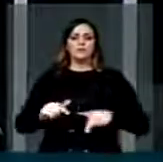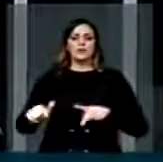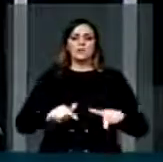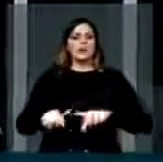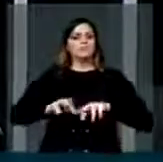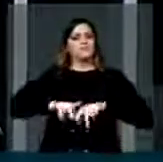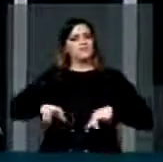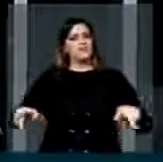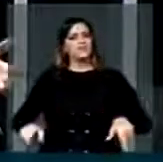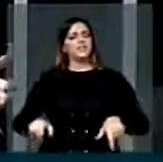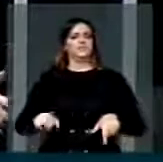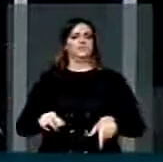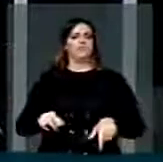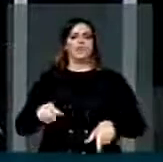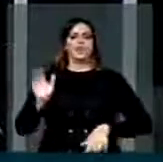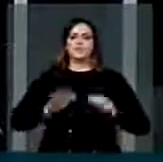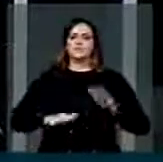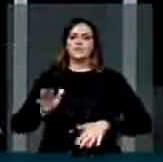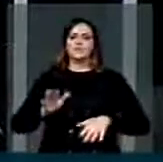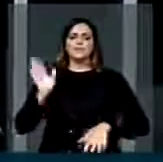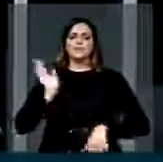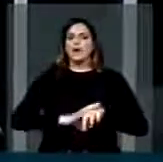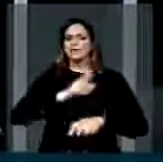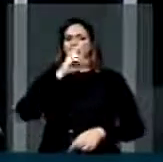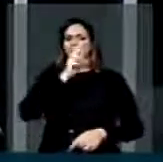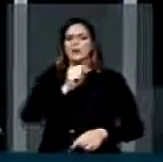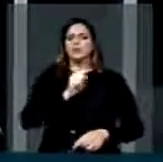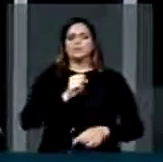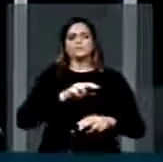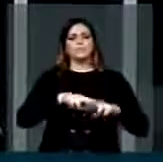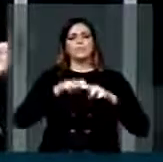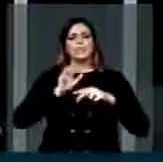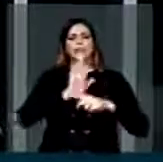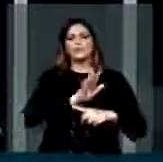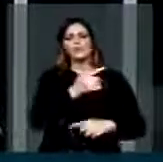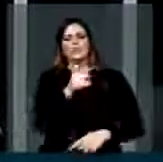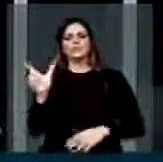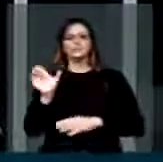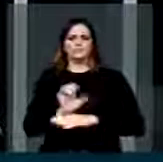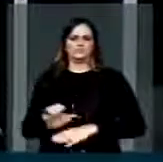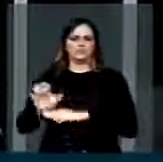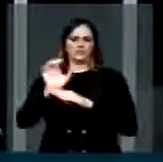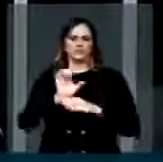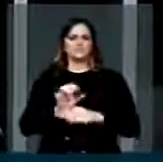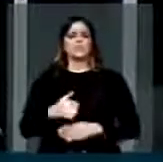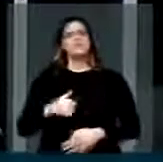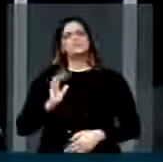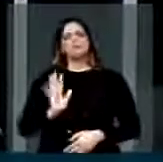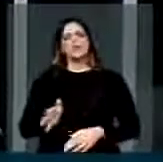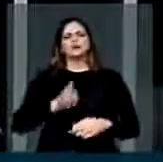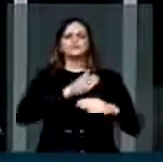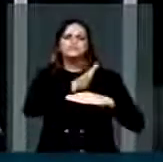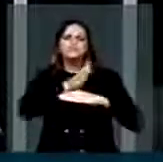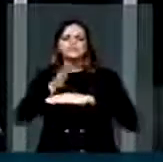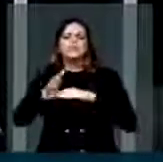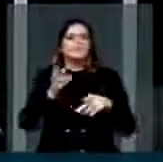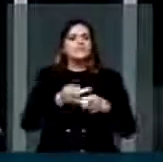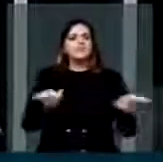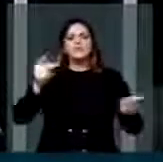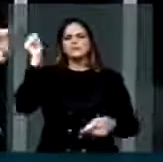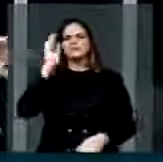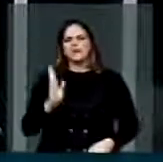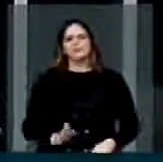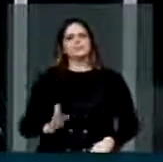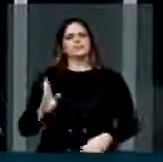o nosso mandato vai além das fronteiras do nosso estado. Além de eu ter visitado, trabalhando quase todo o